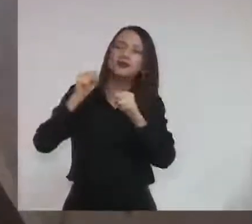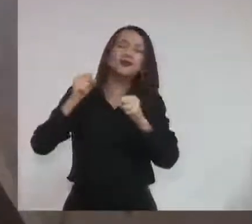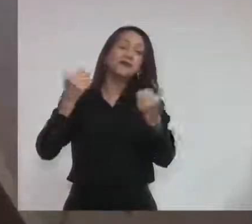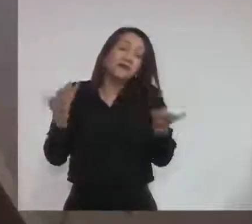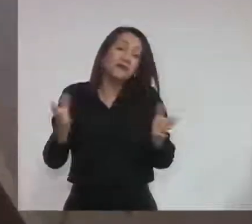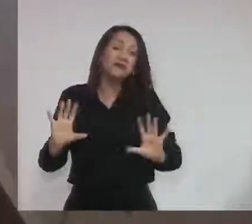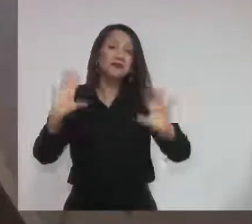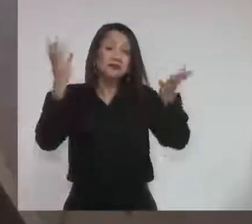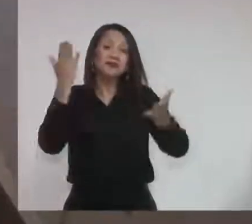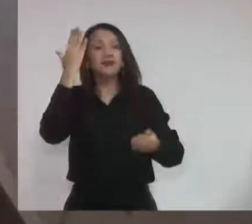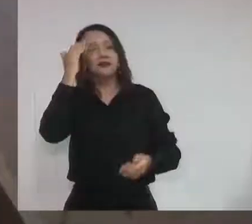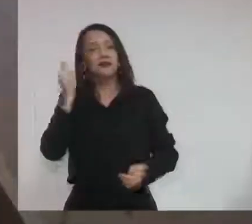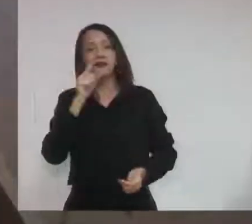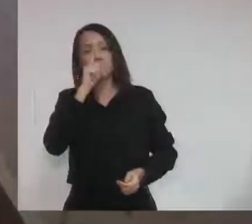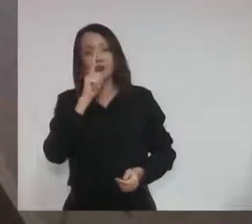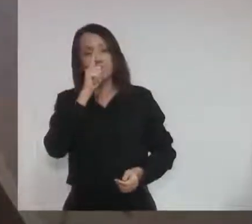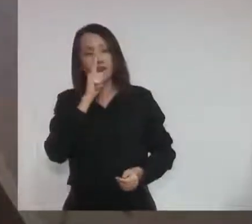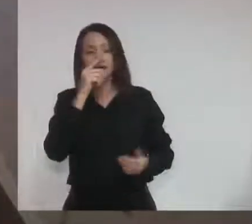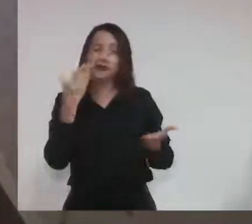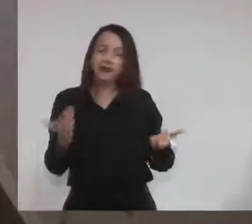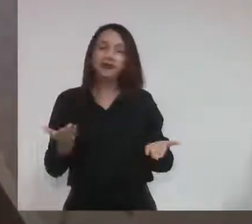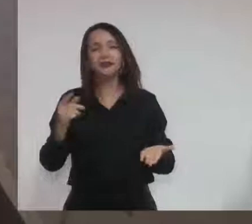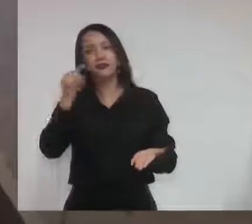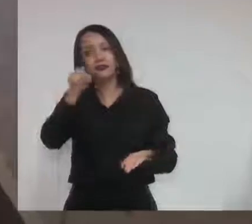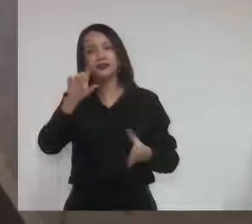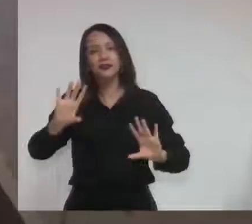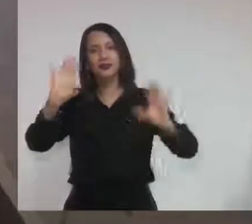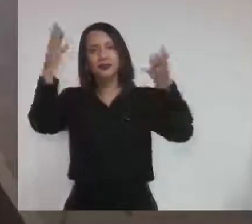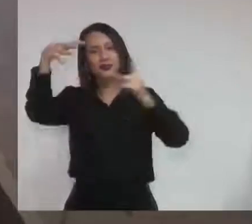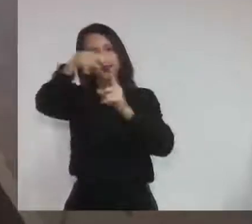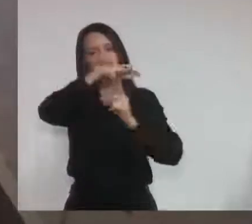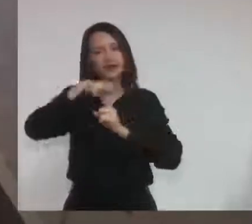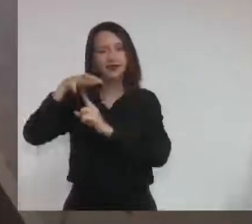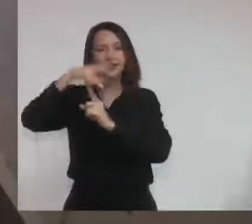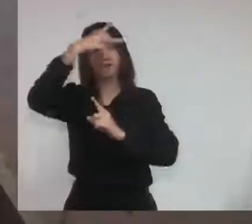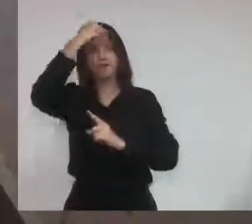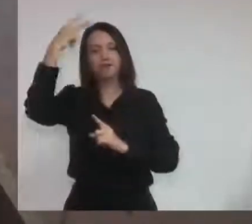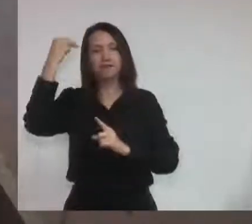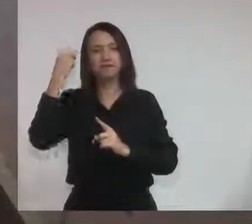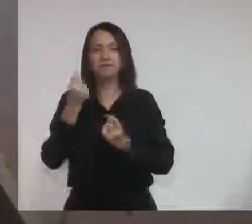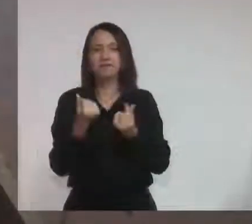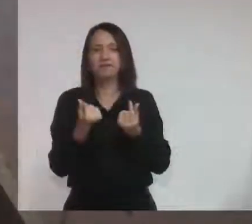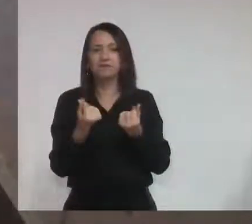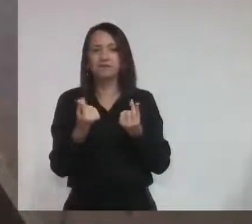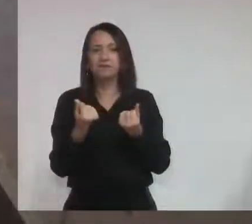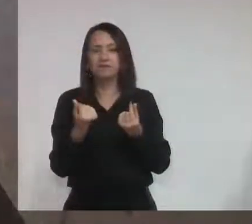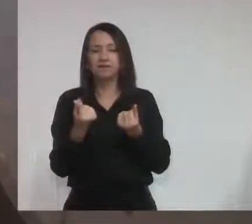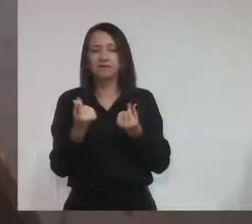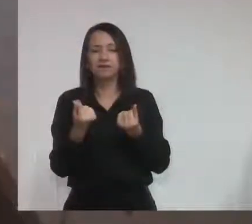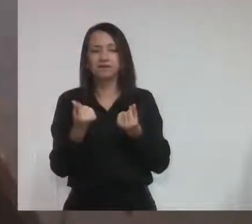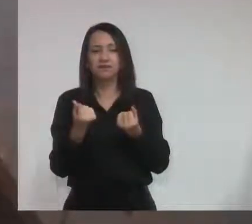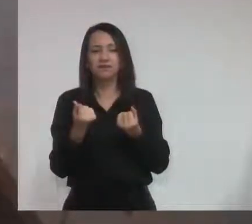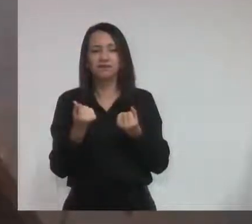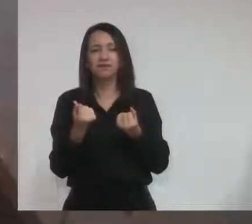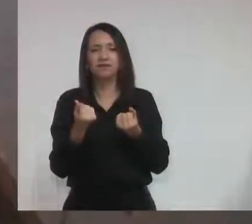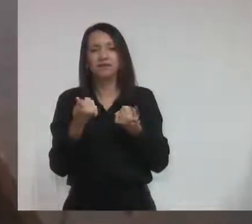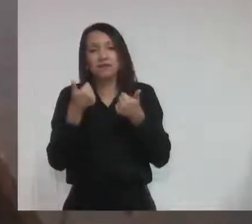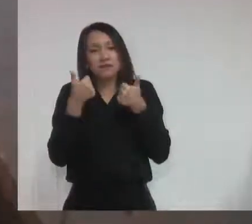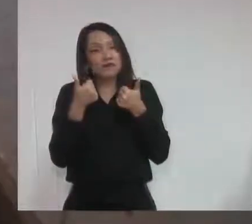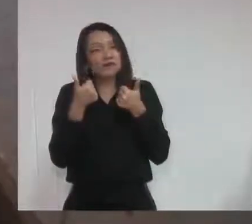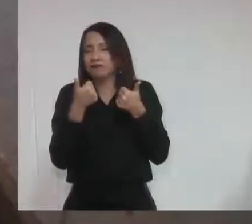corre, né, e como neste, como no anterior, financeiramente não vai ser algo assim